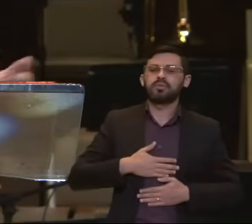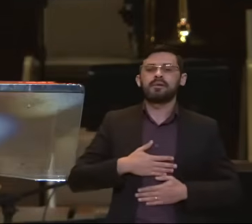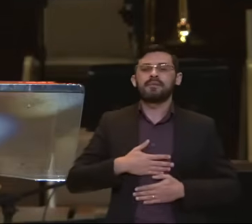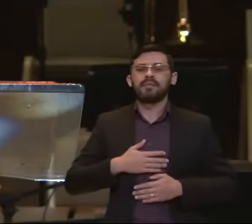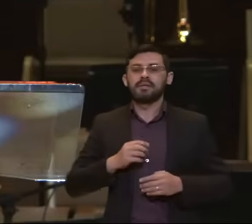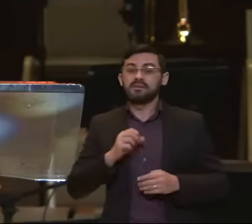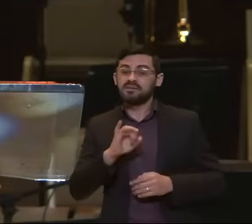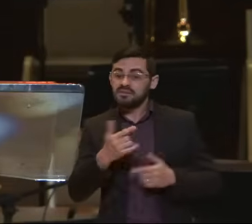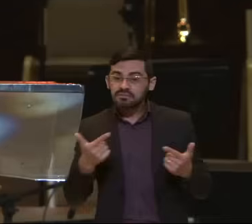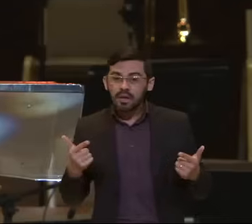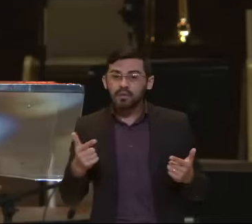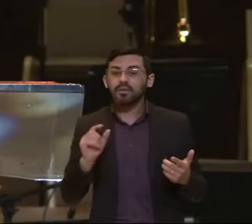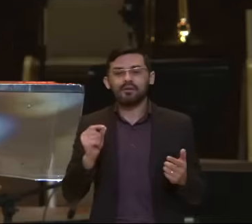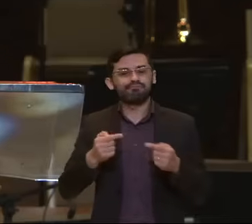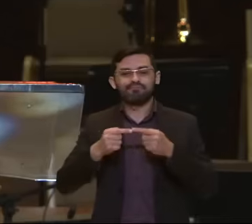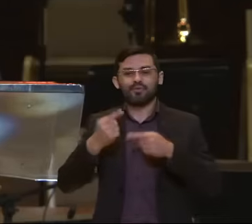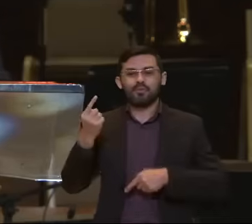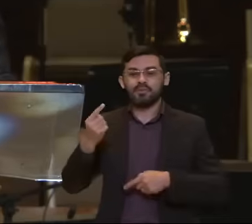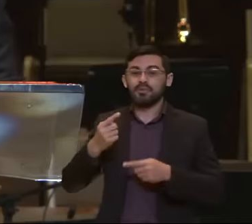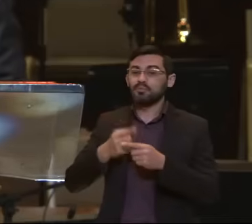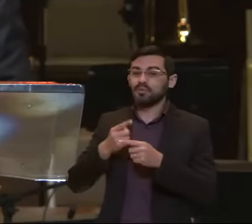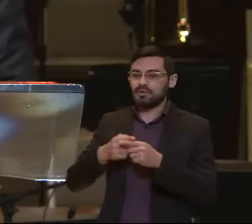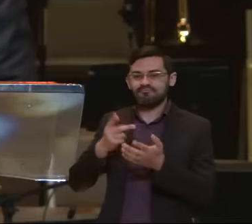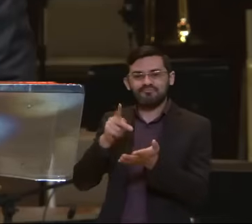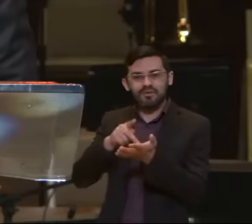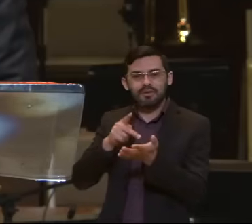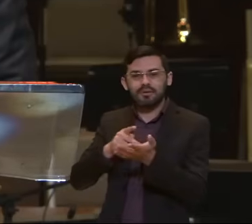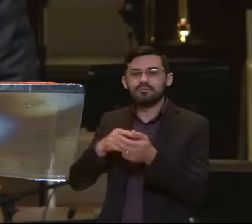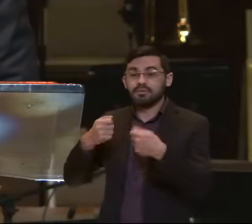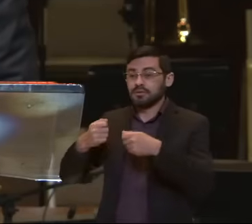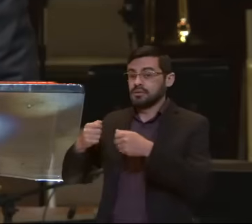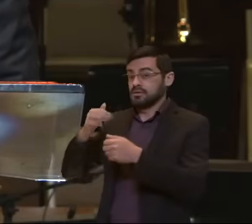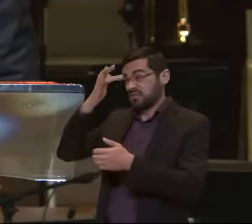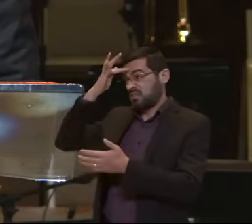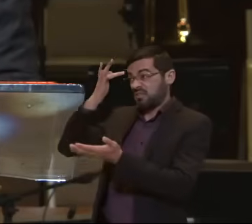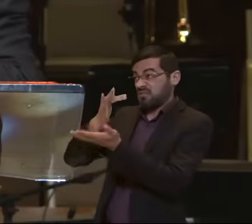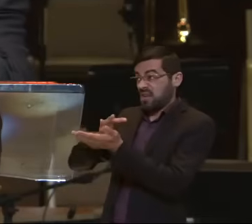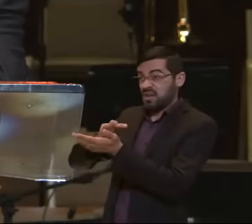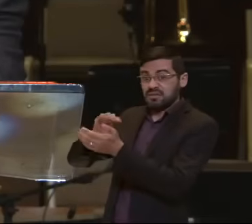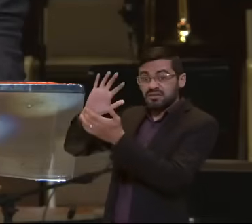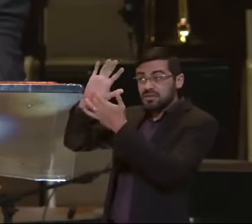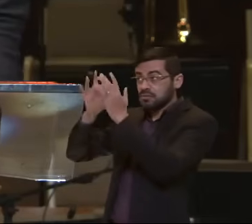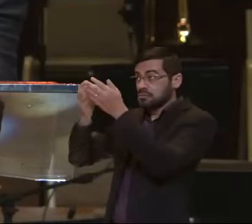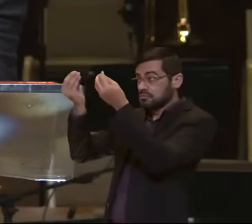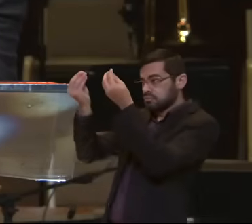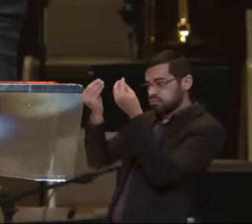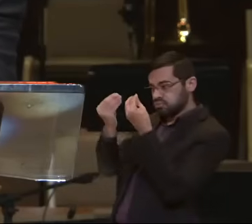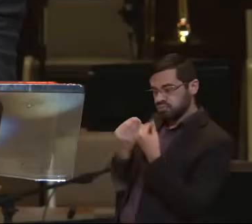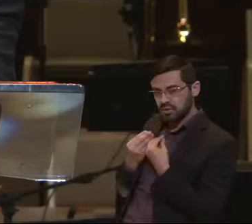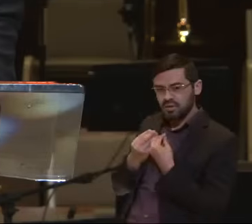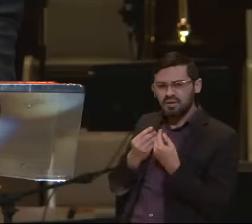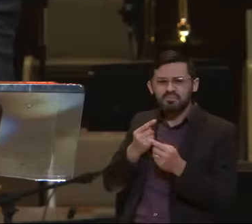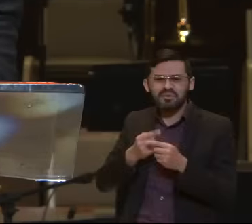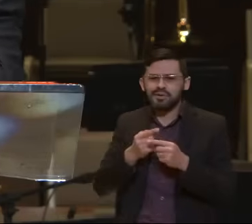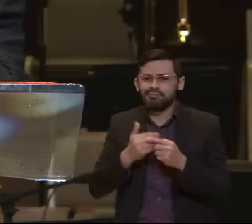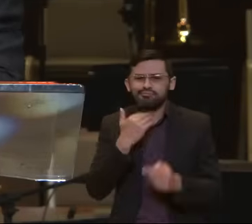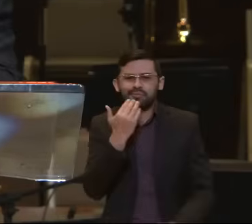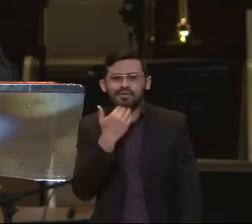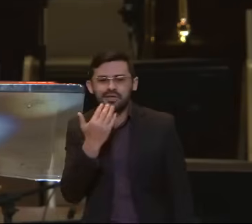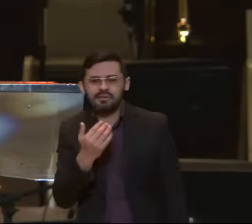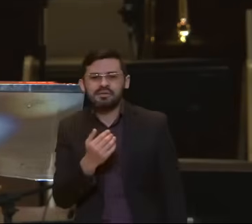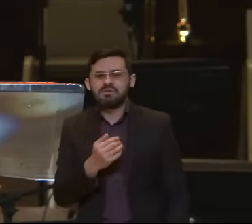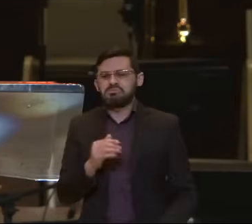não está dando, tem alguma coisa errada com a sua fé. Porque não adianta você recitar versículos lá na